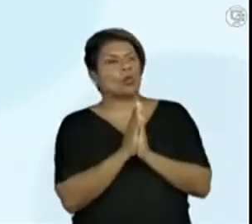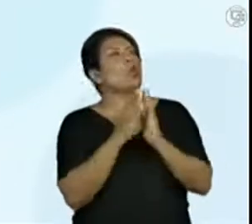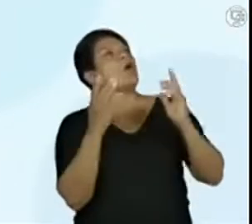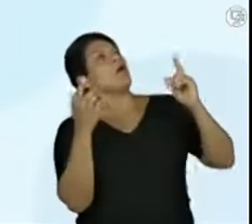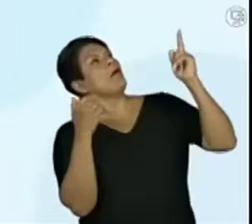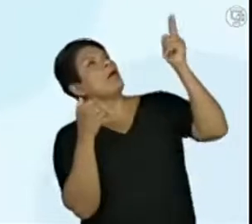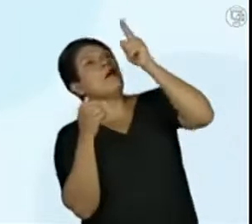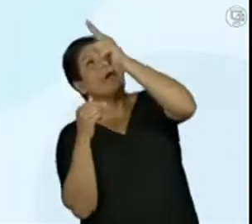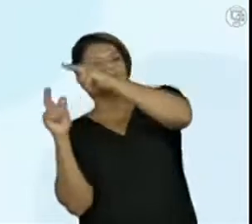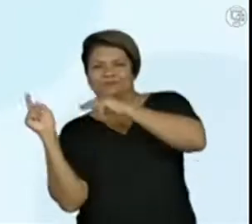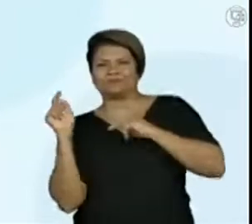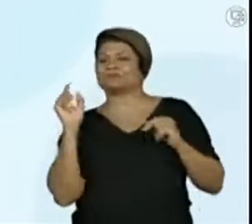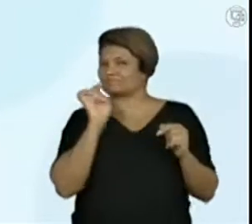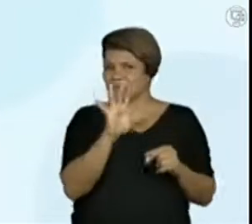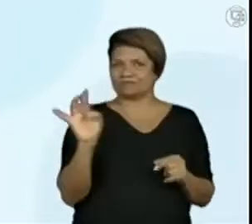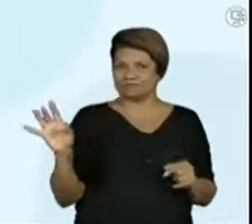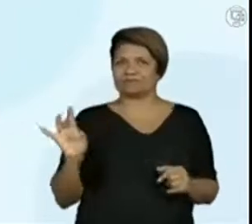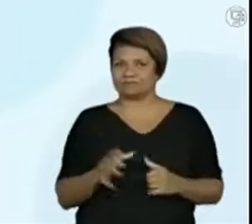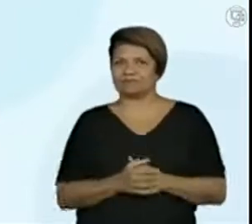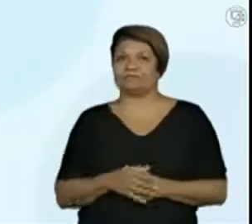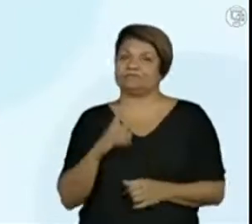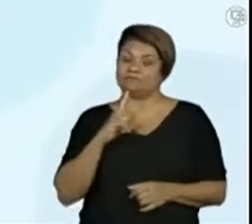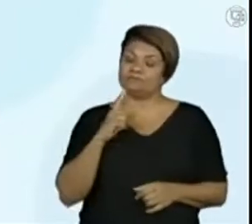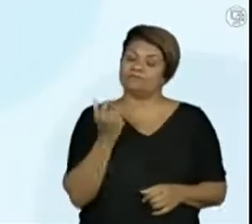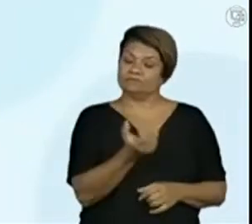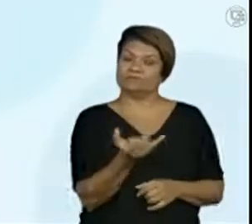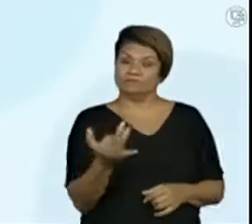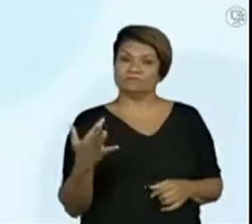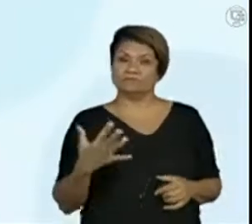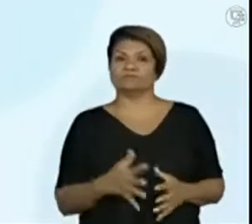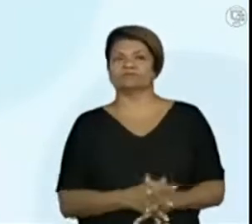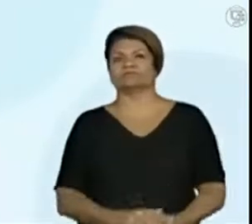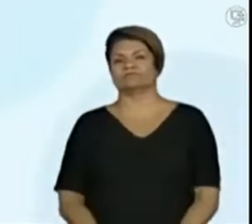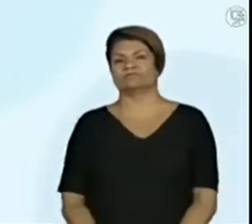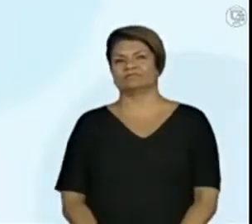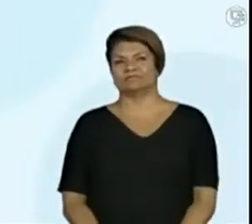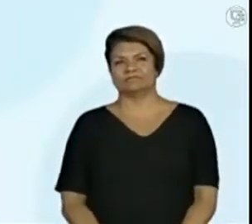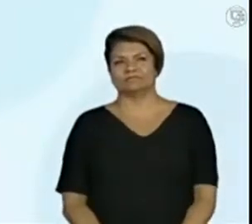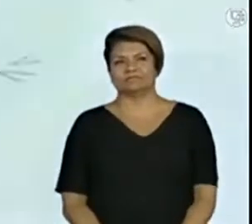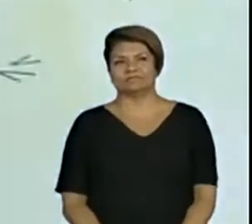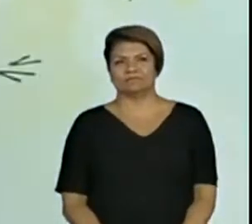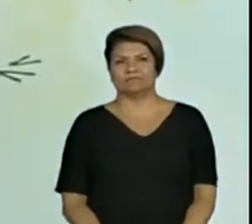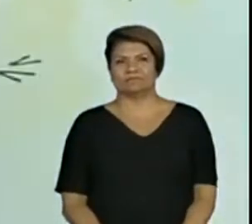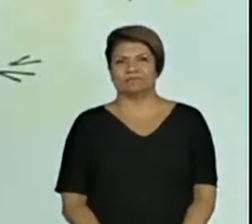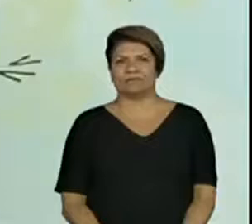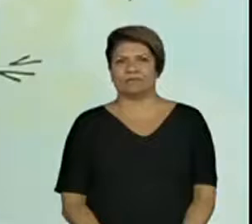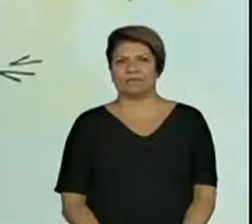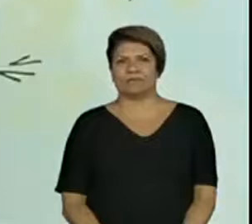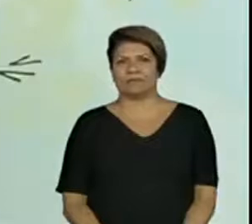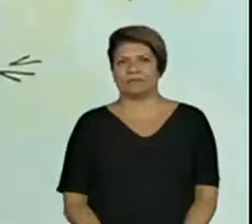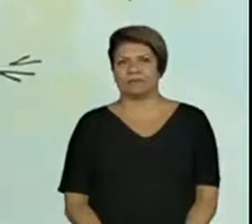mais marcas de contagem. Vou destacar na nossa imagem, ó.